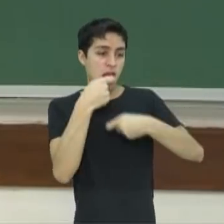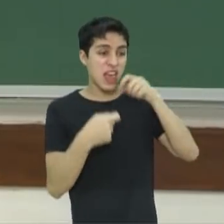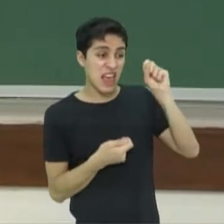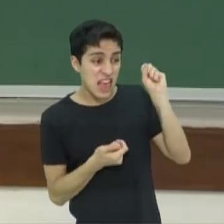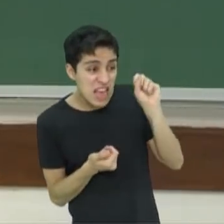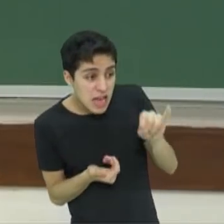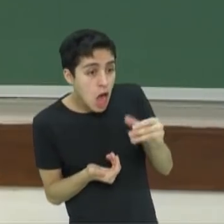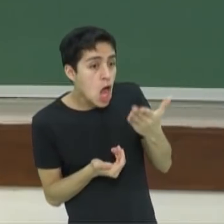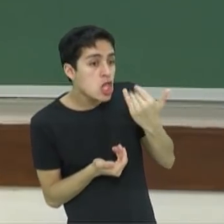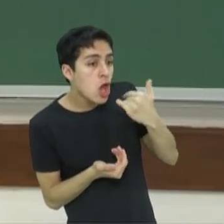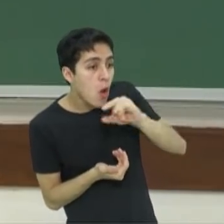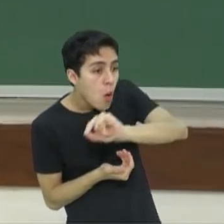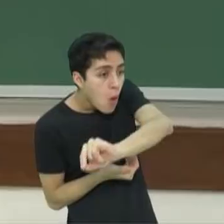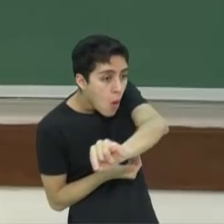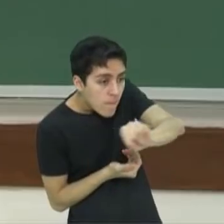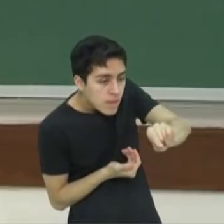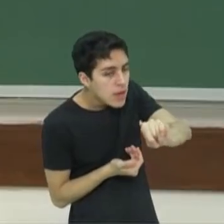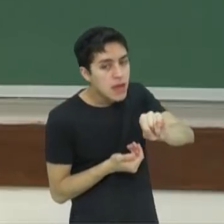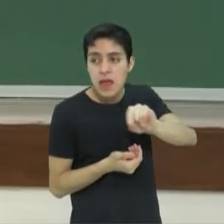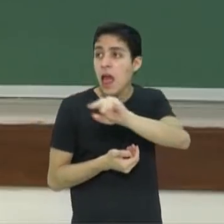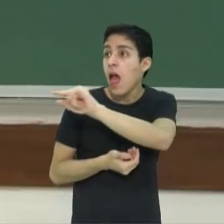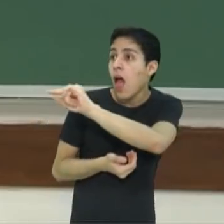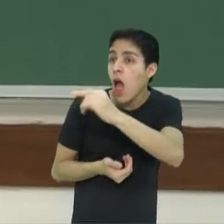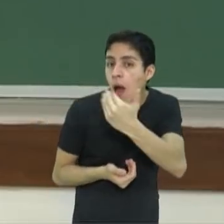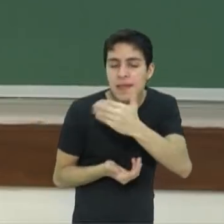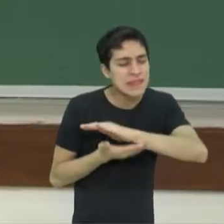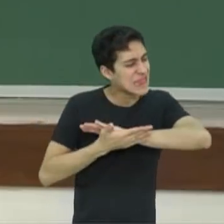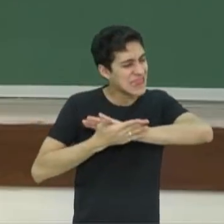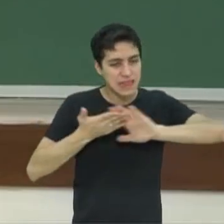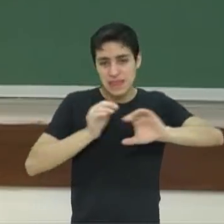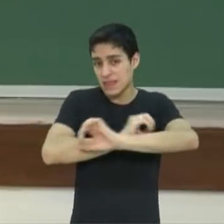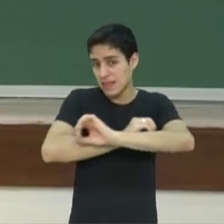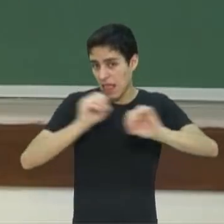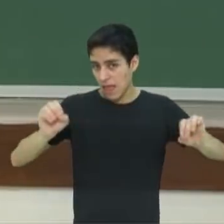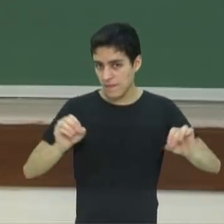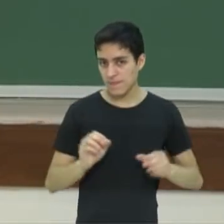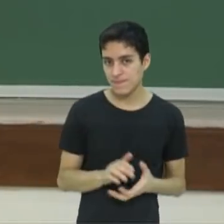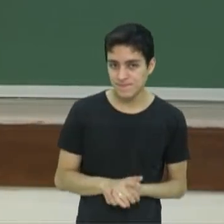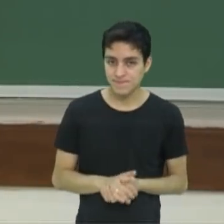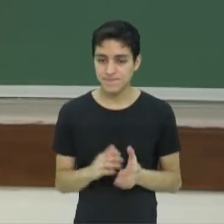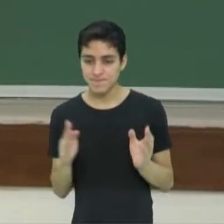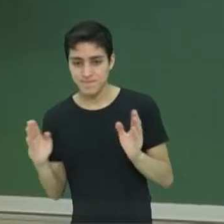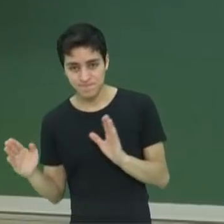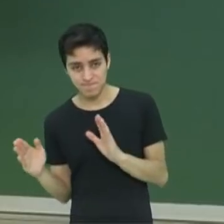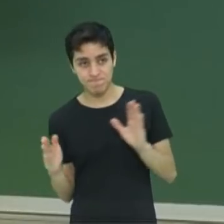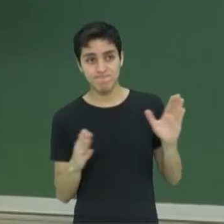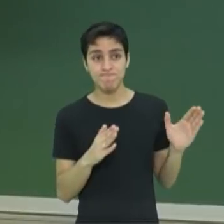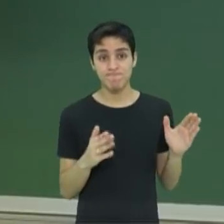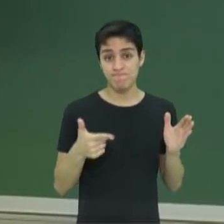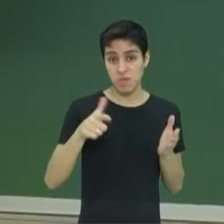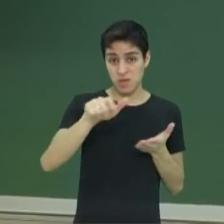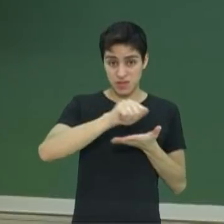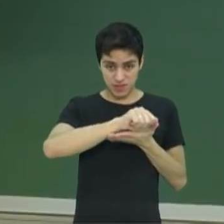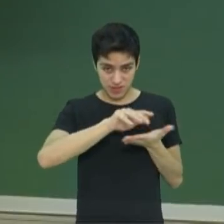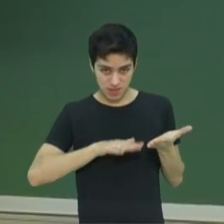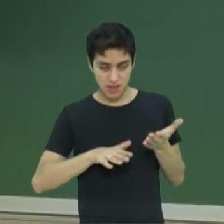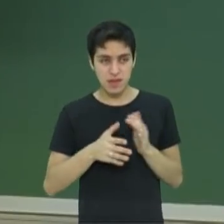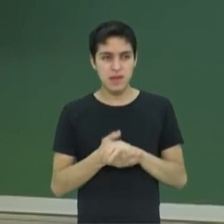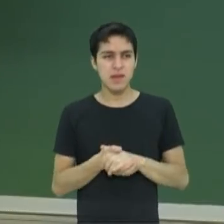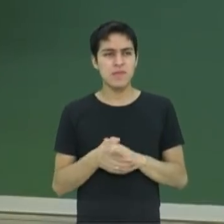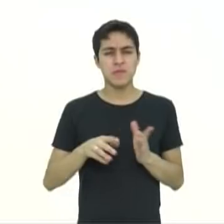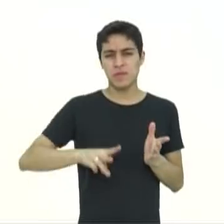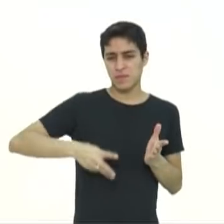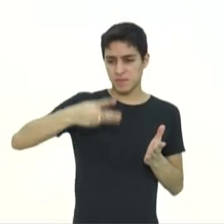verduras e os legumes, não vai comer mais nada, certo? Vejamos agora a próxima atividade. Exercício de número